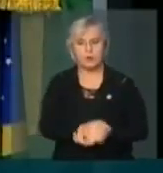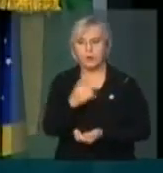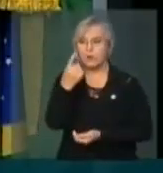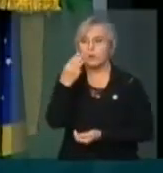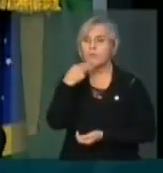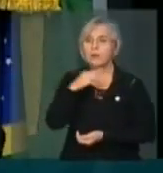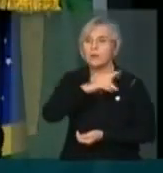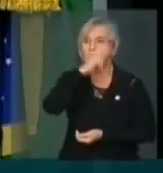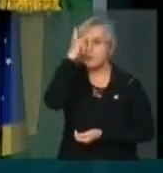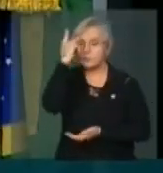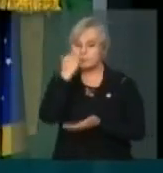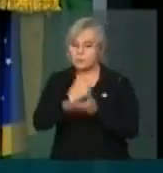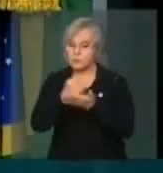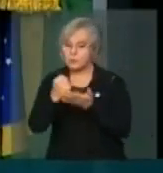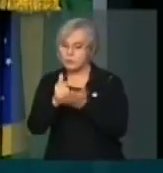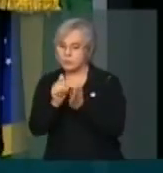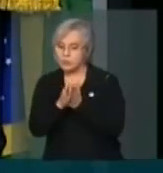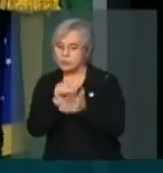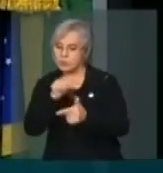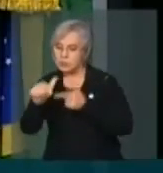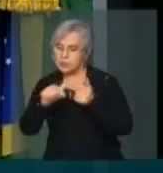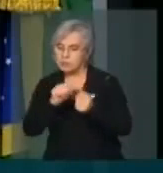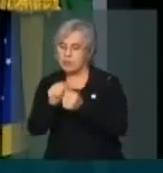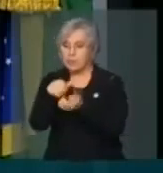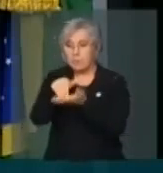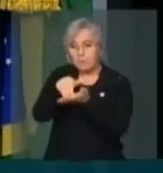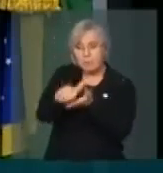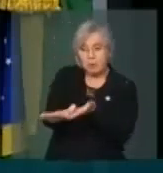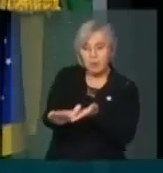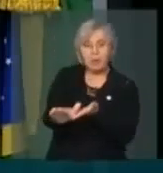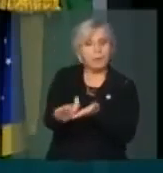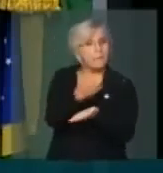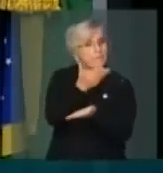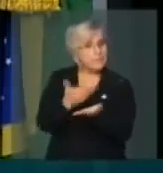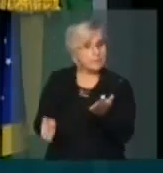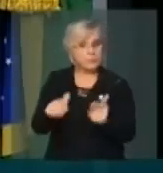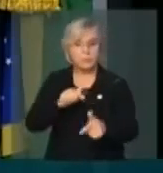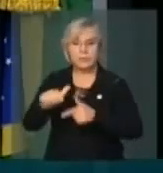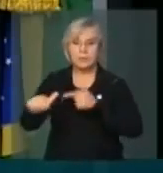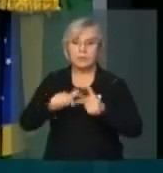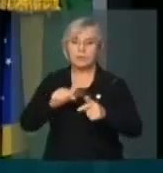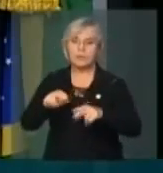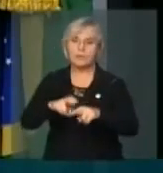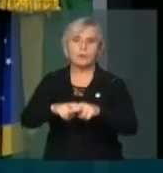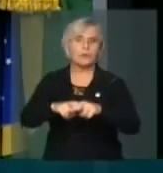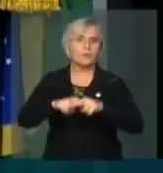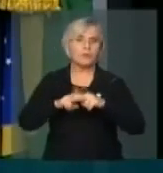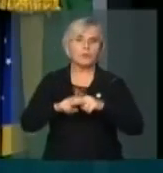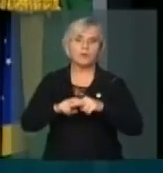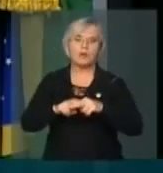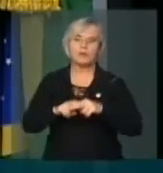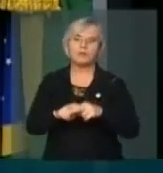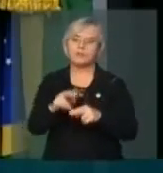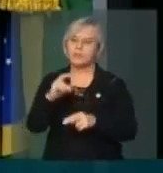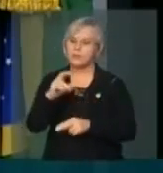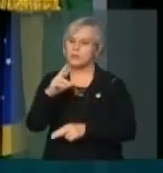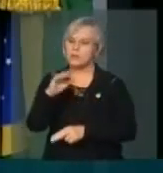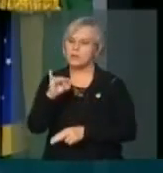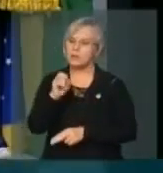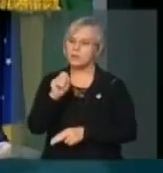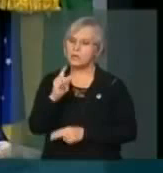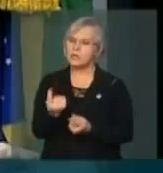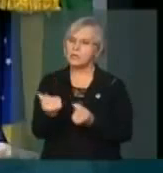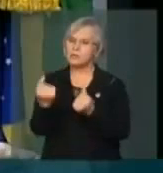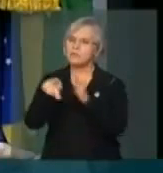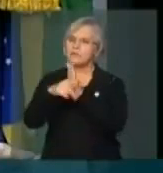de pessoas que tinham a sua carteira assinada foram demitidas em decorrência da grande crise que o Brasil